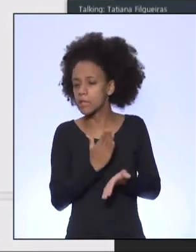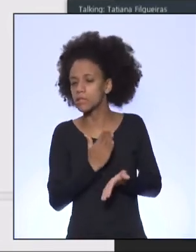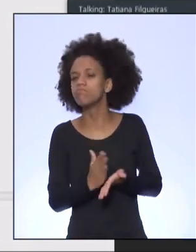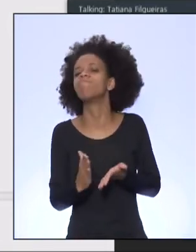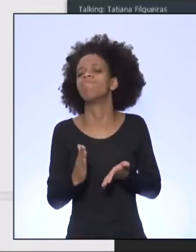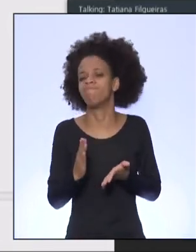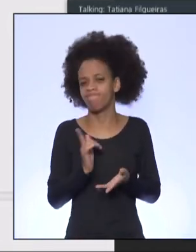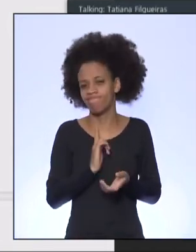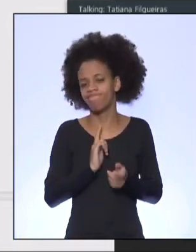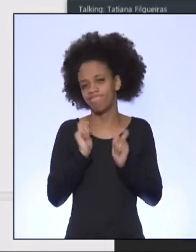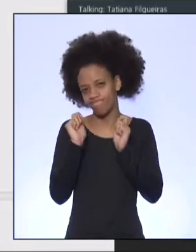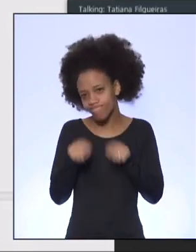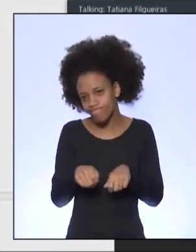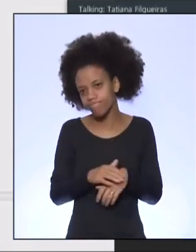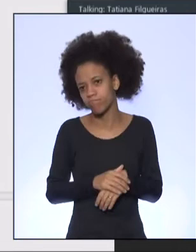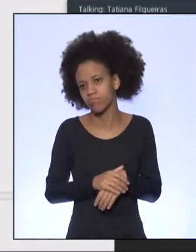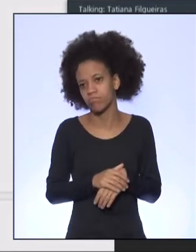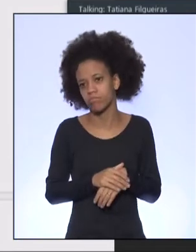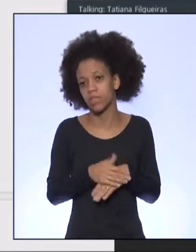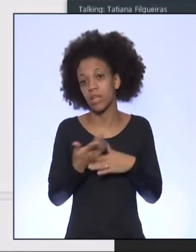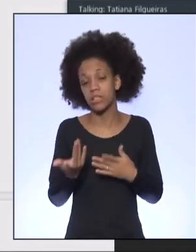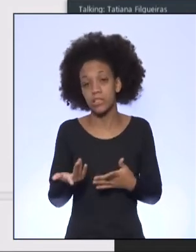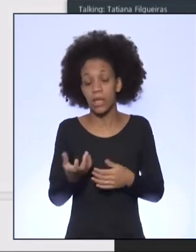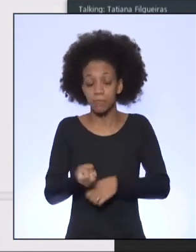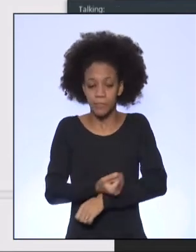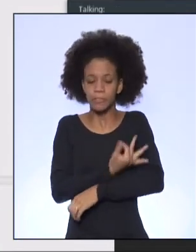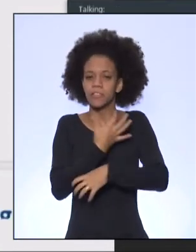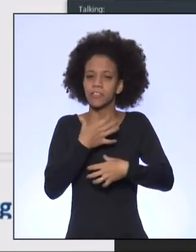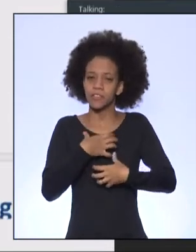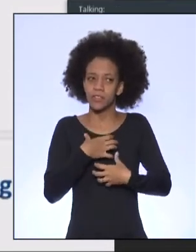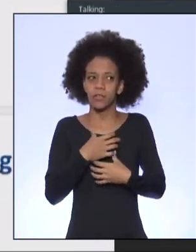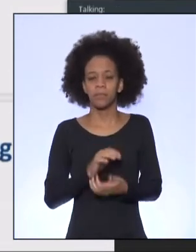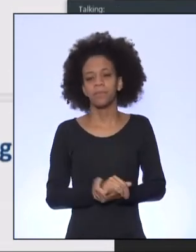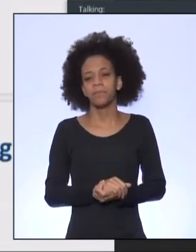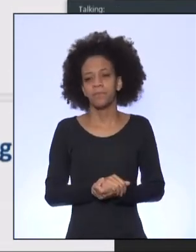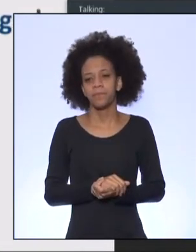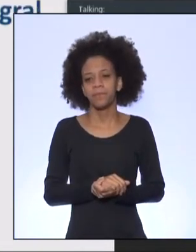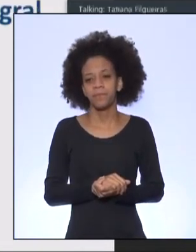estão exatamente tratando das competências socioemocionais.